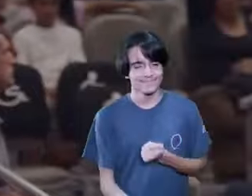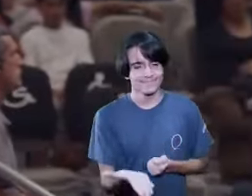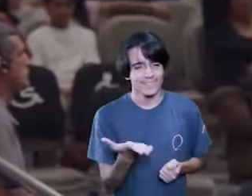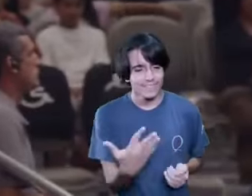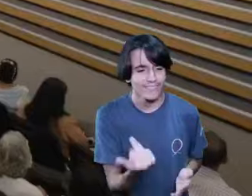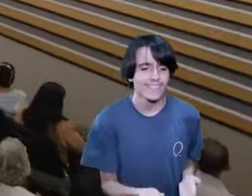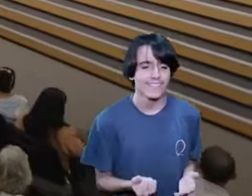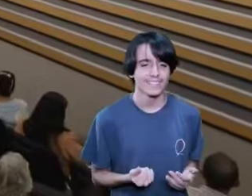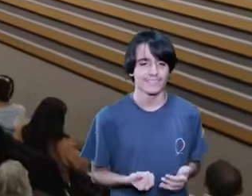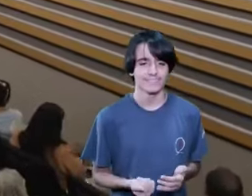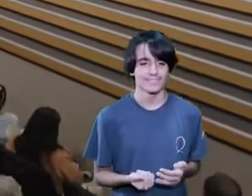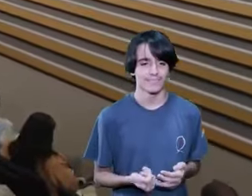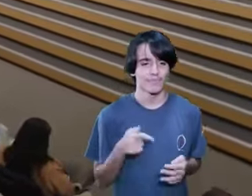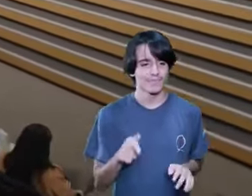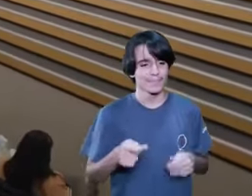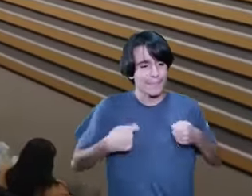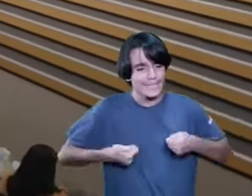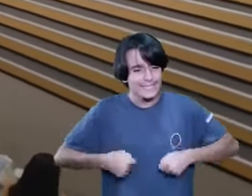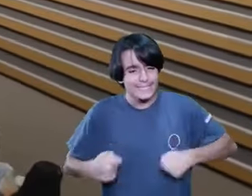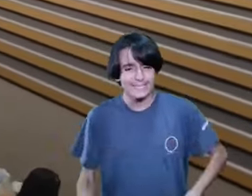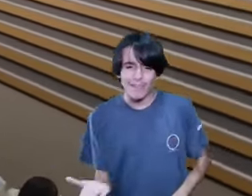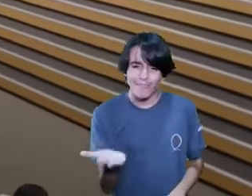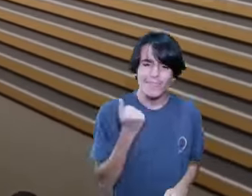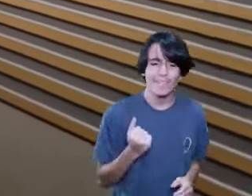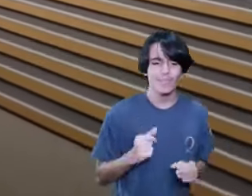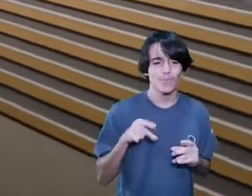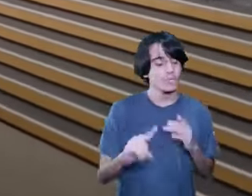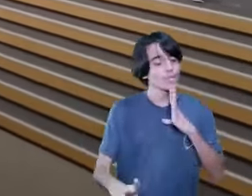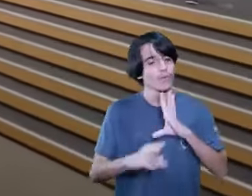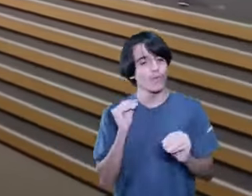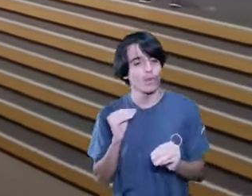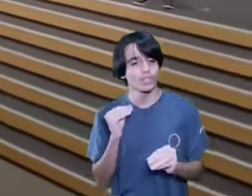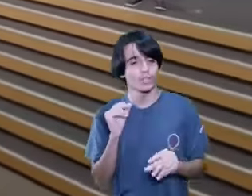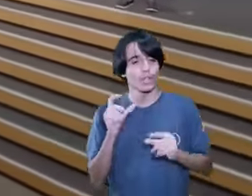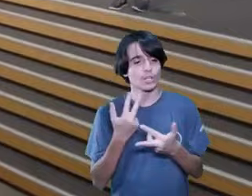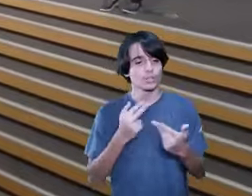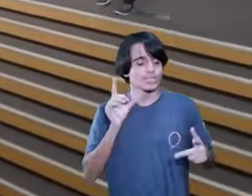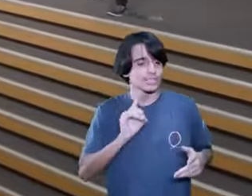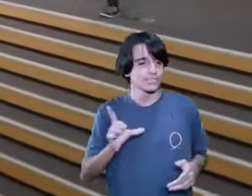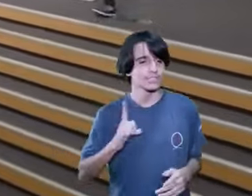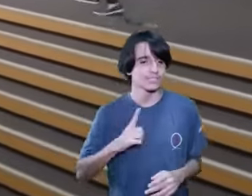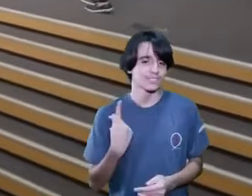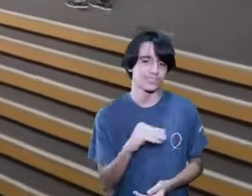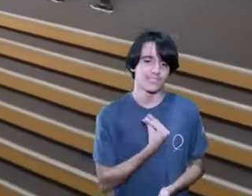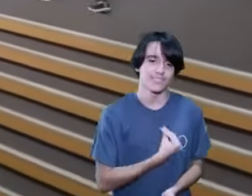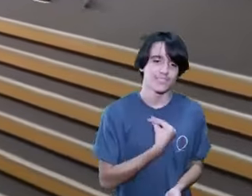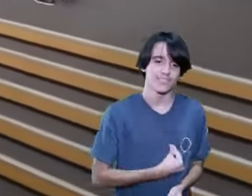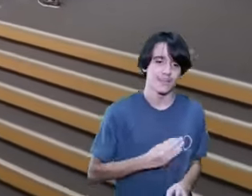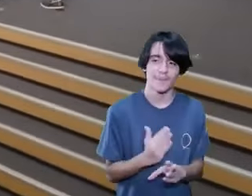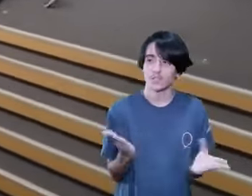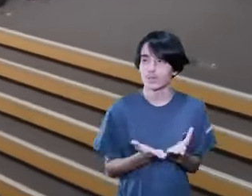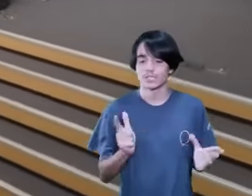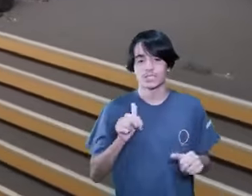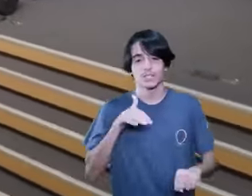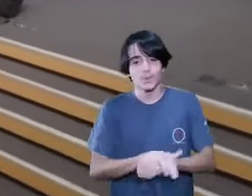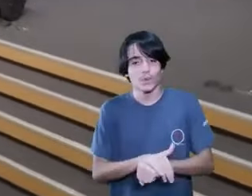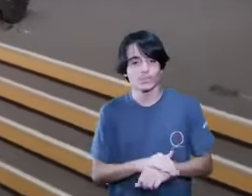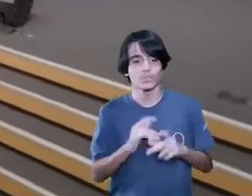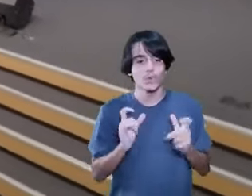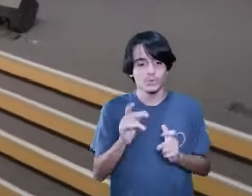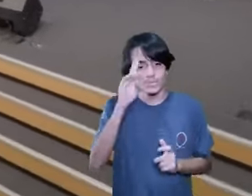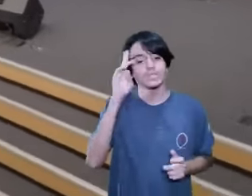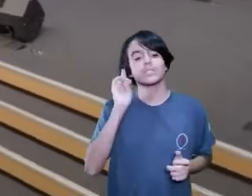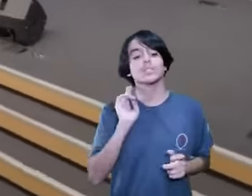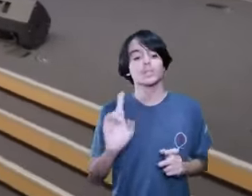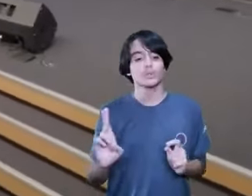Tu está fazendo força, fugindo do que Deus tem para a tua vida. Mas hoje é noite onde o Senhor